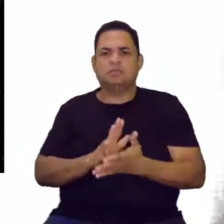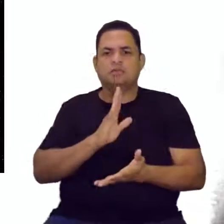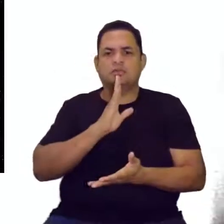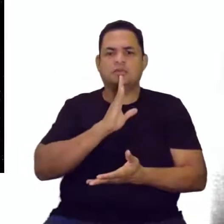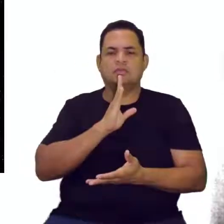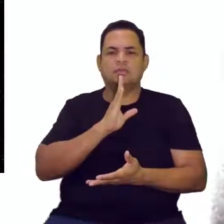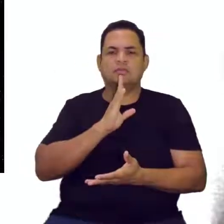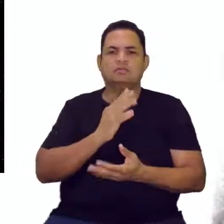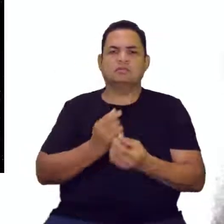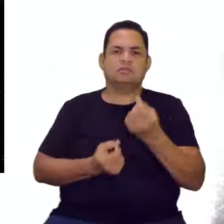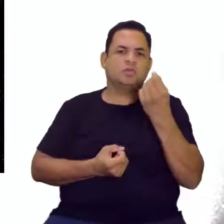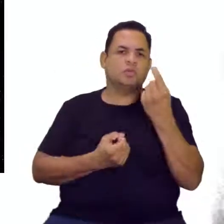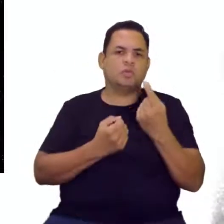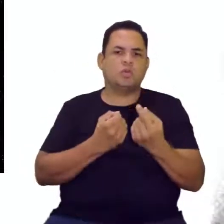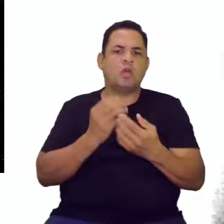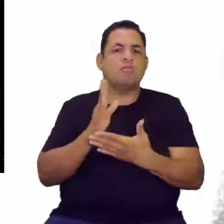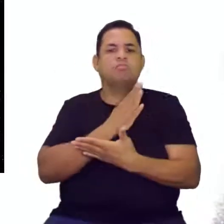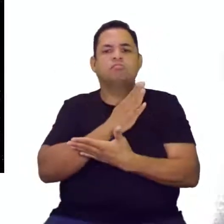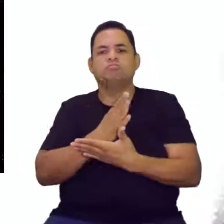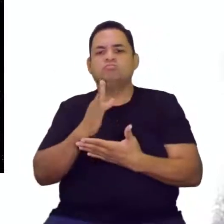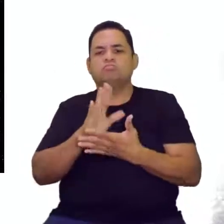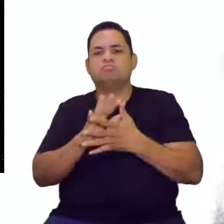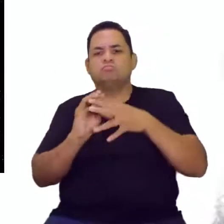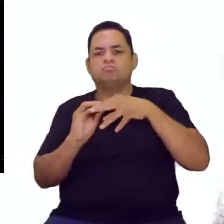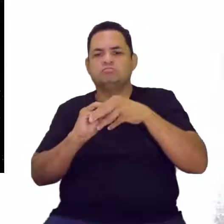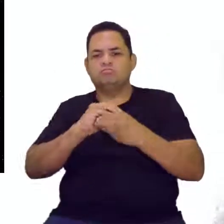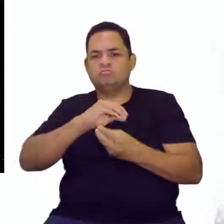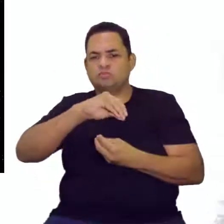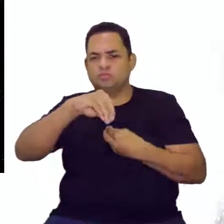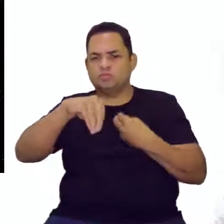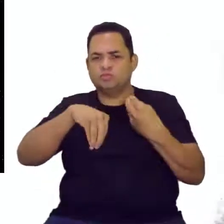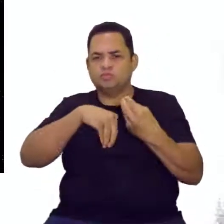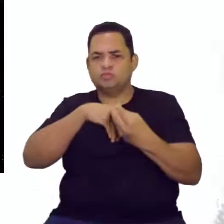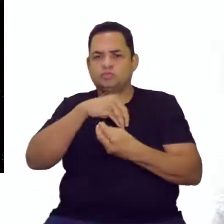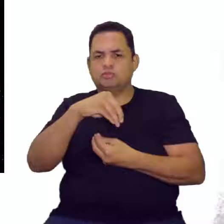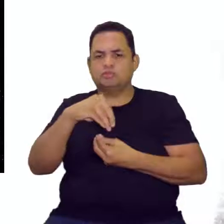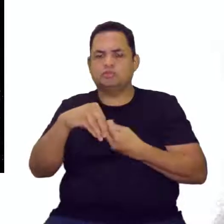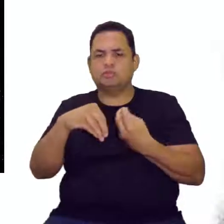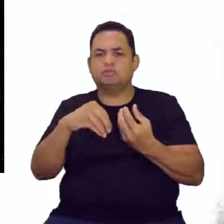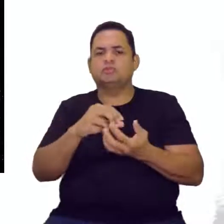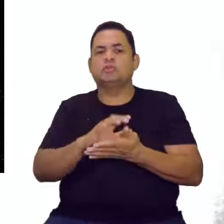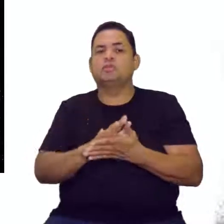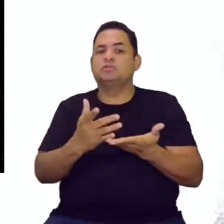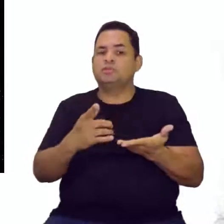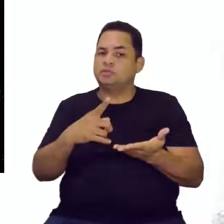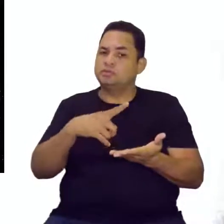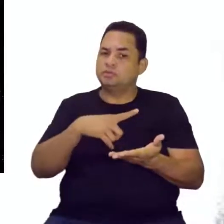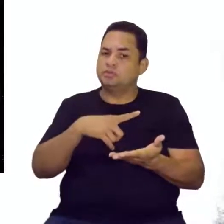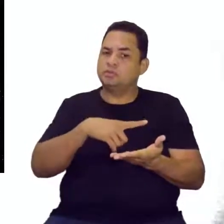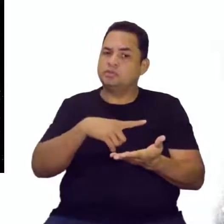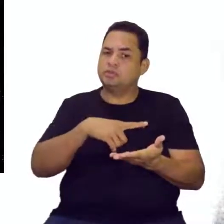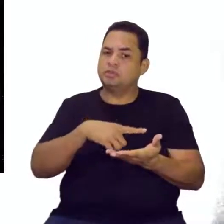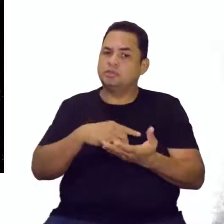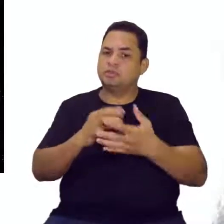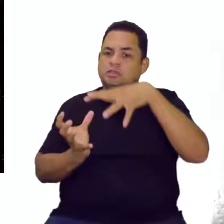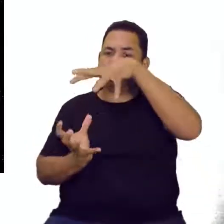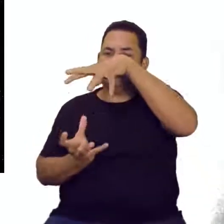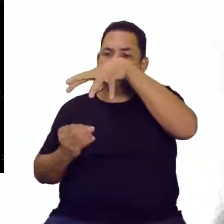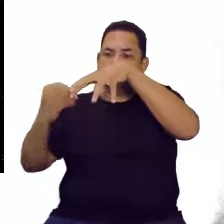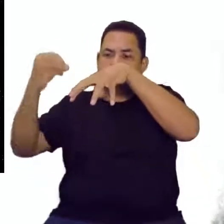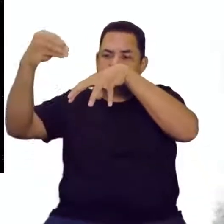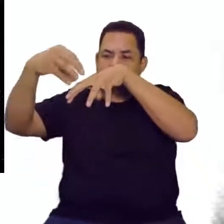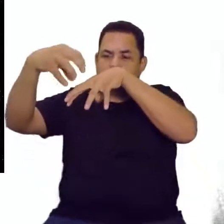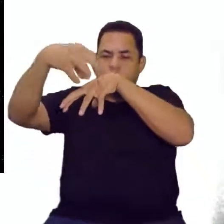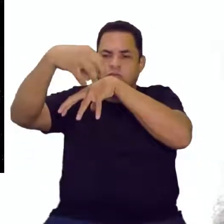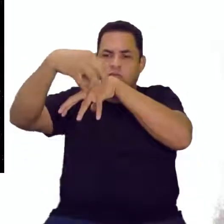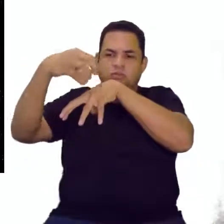conhecer algumas substâncias que estão causando esses buracos na nossa camada